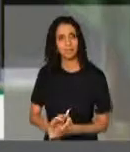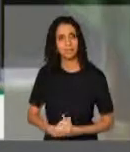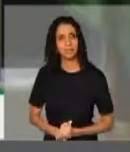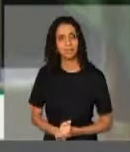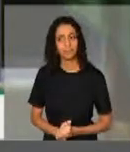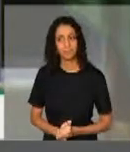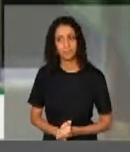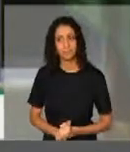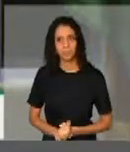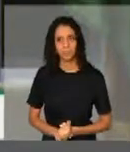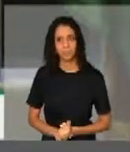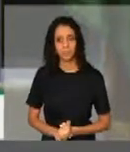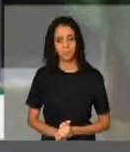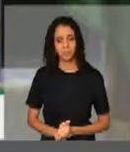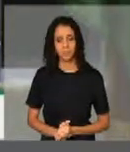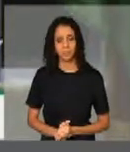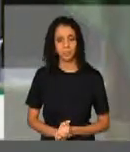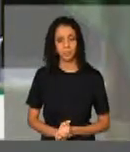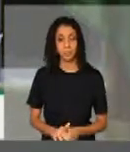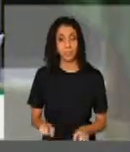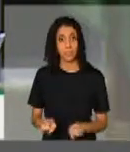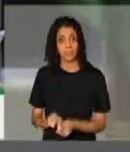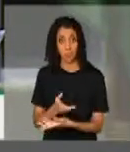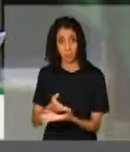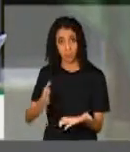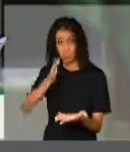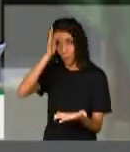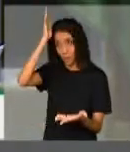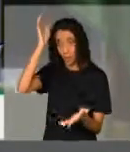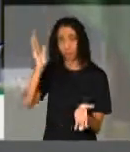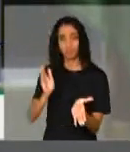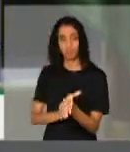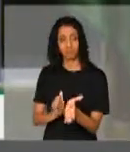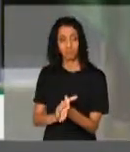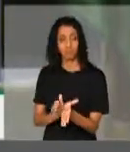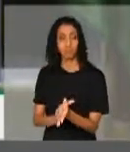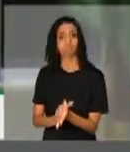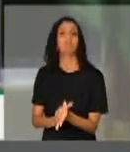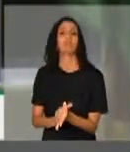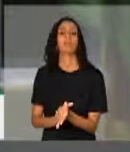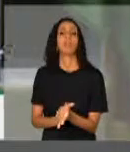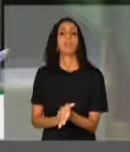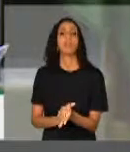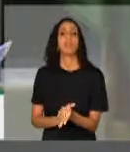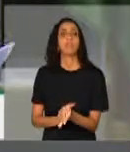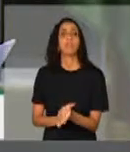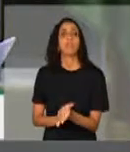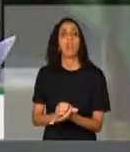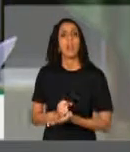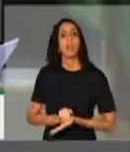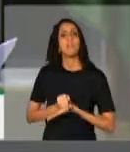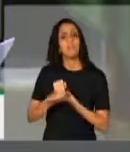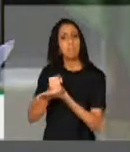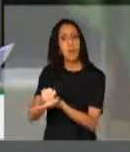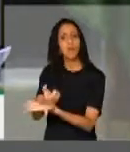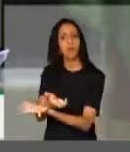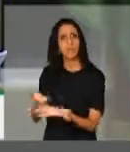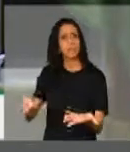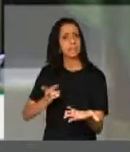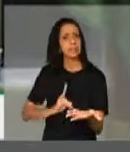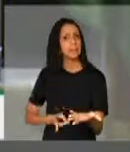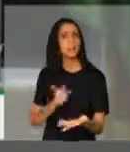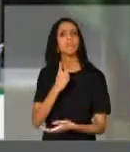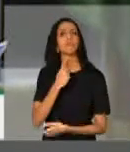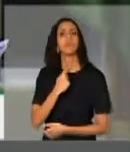áulis parabenizar o empresário bombeiros de brumadinho concluímos reforçando o nosso total apoio e repetindo e